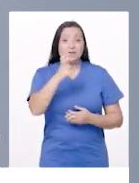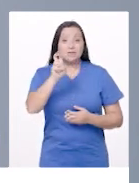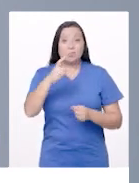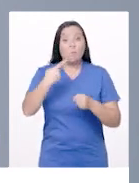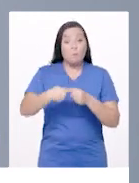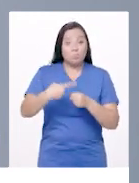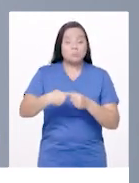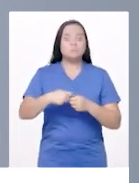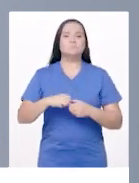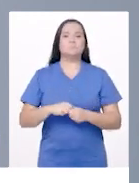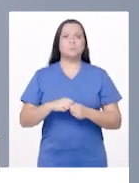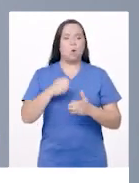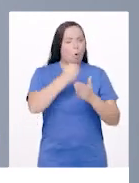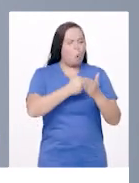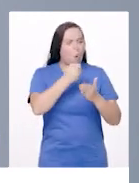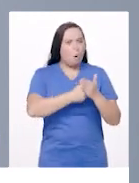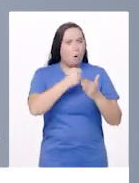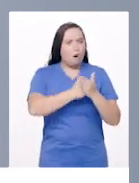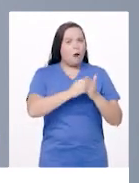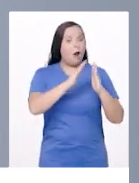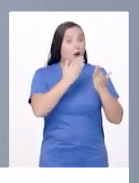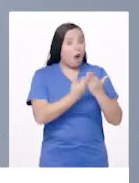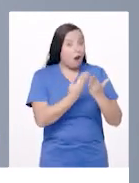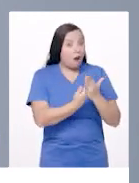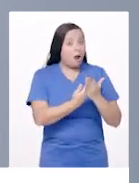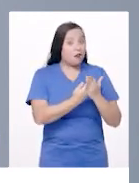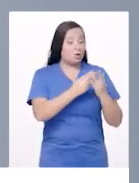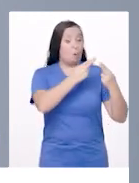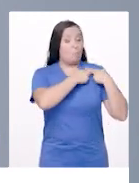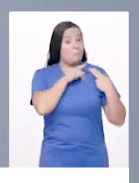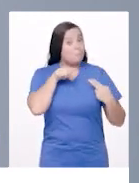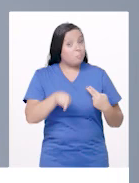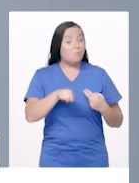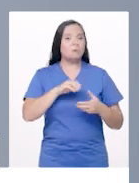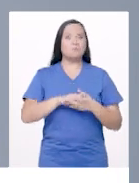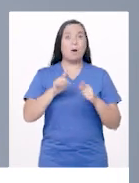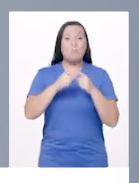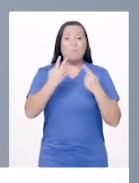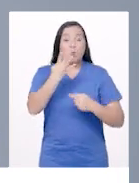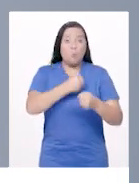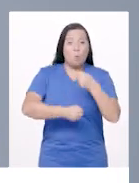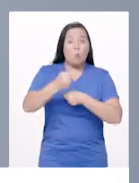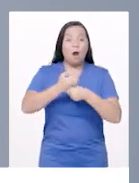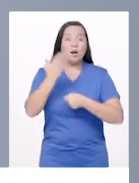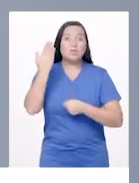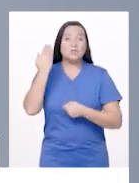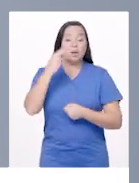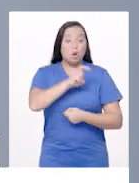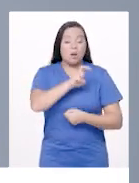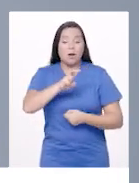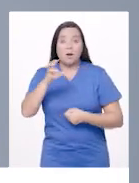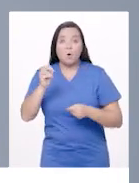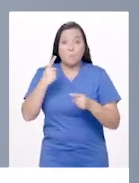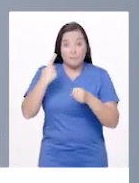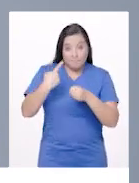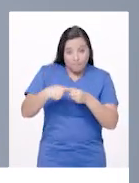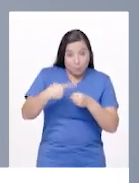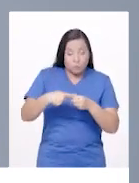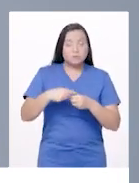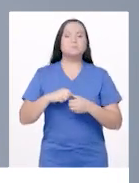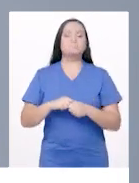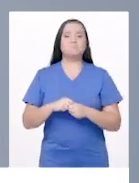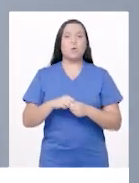645 municípios. A construção de creches é responsabilidade deles, mas nos últimos 4 anos, 550 municípios,